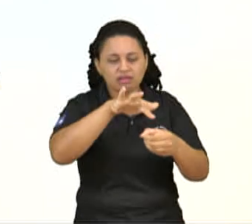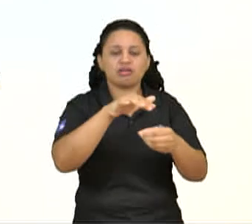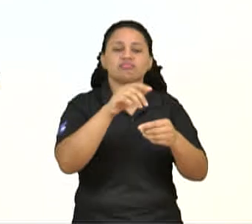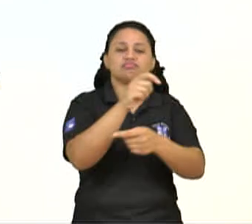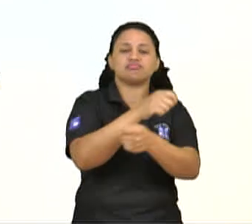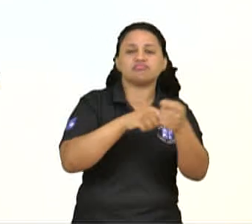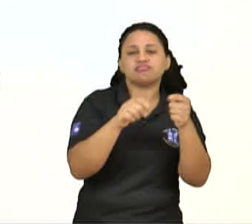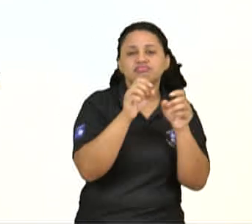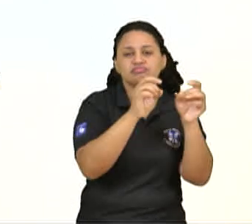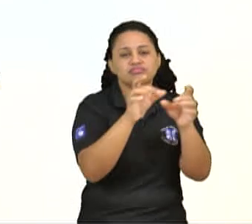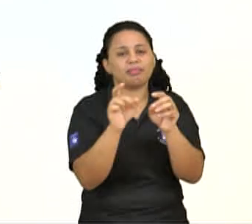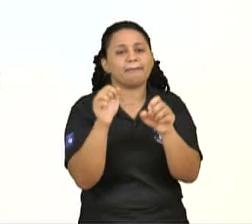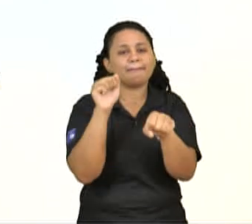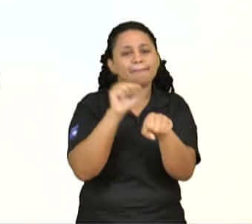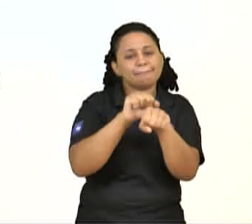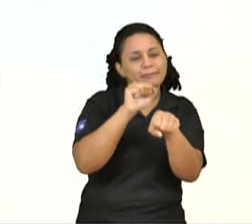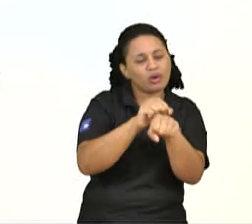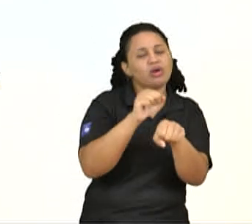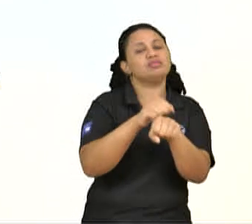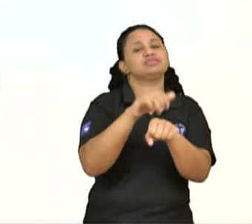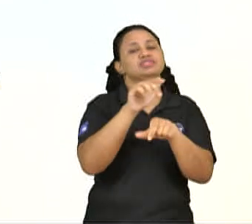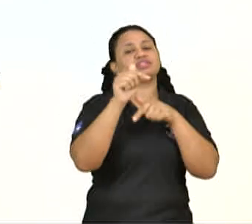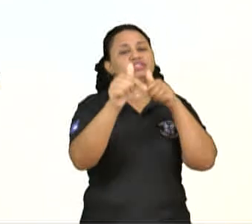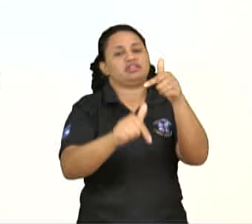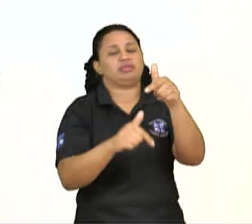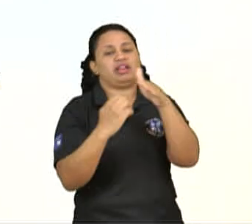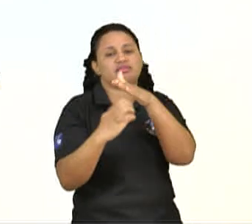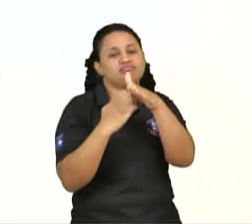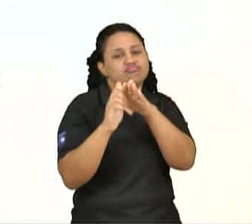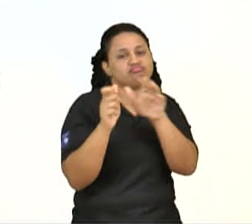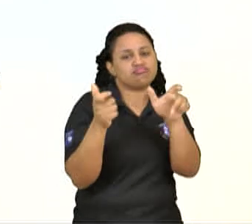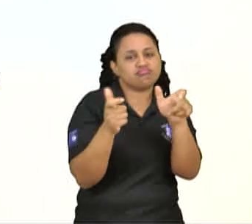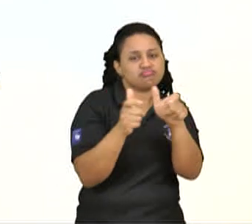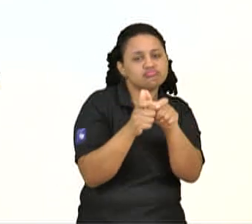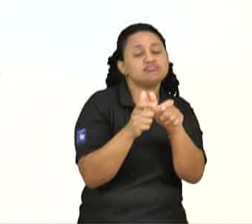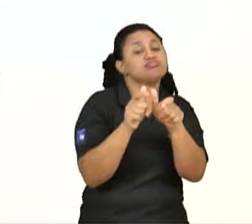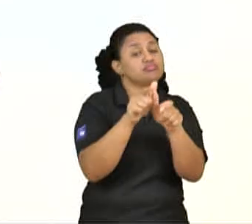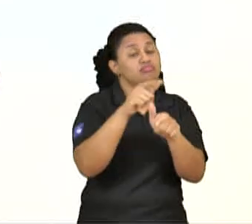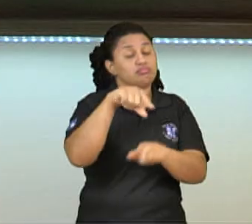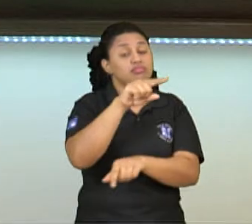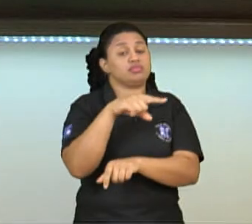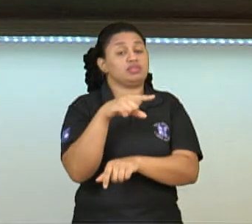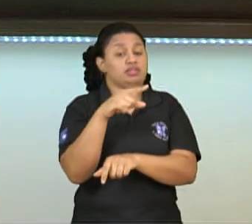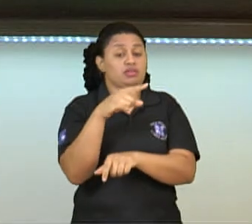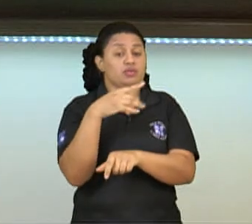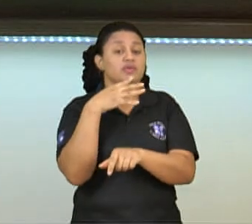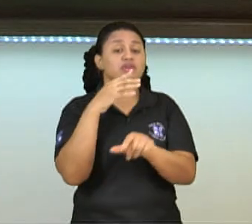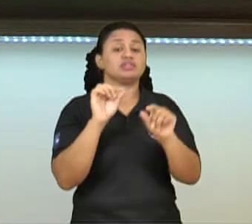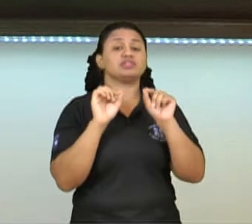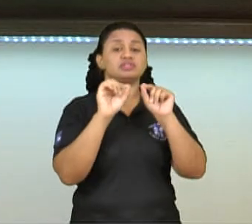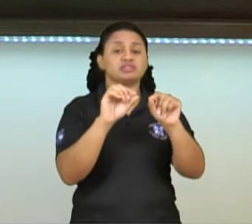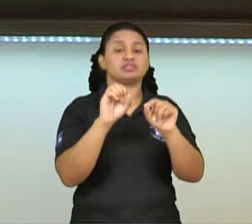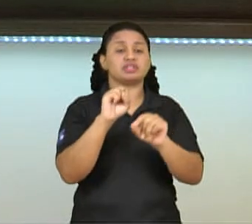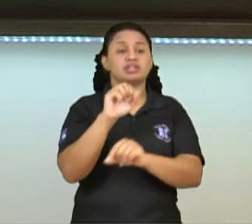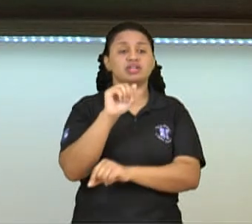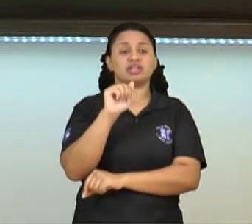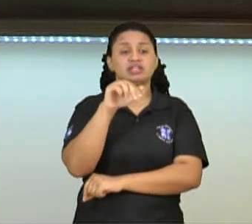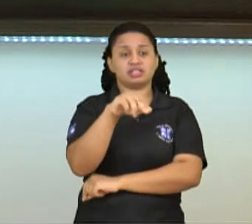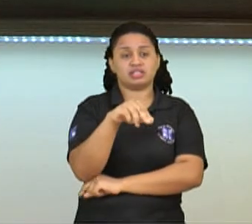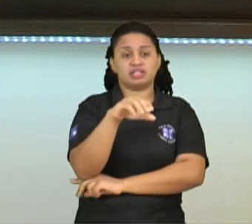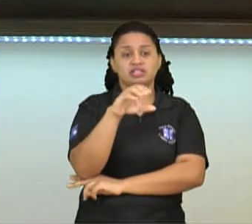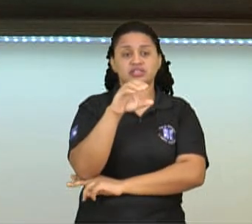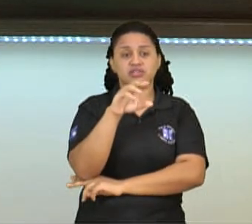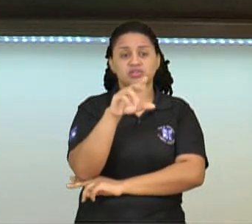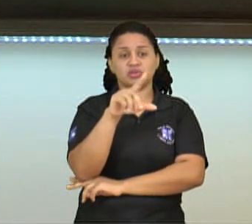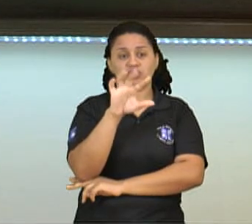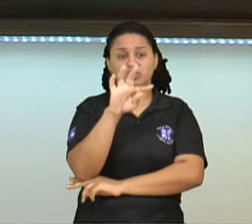comerciantes mais pobres, que já trabalhavam em pequenas fábricas. Eles eram conhecidos também como sans-culottes, porque